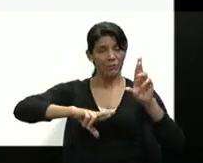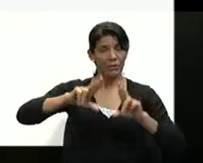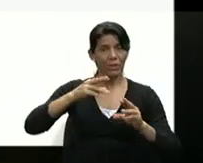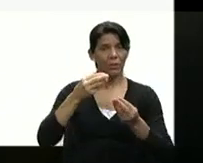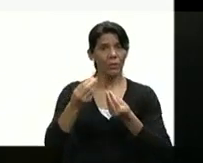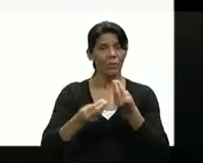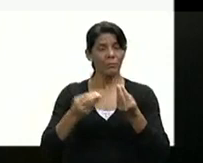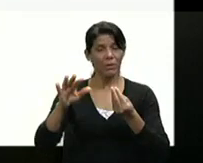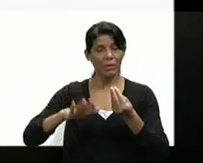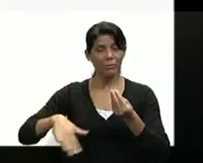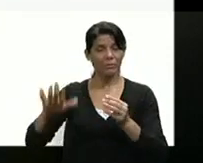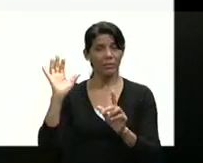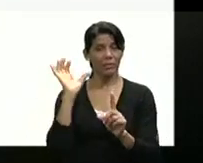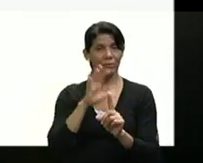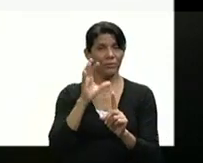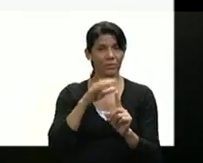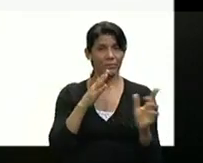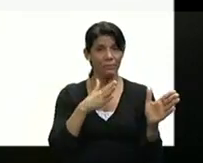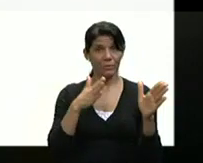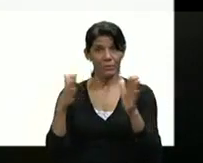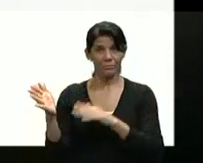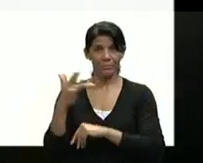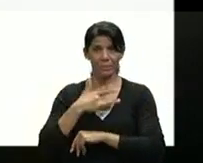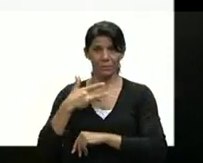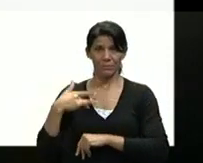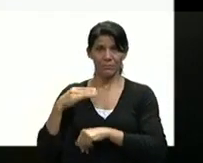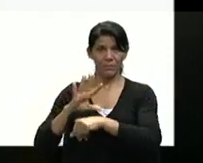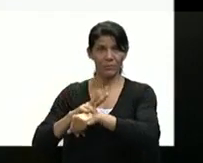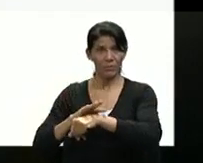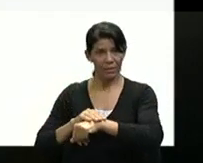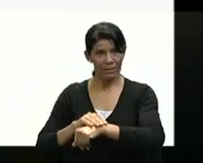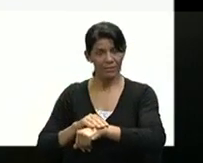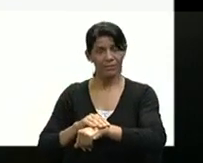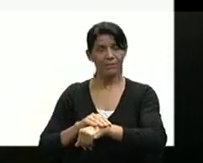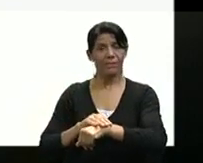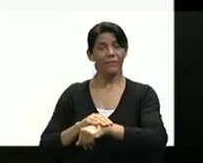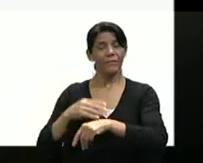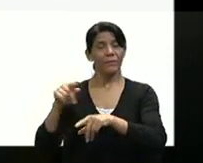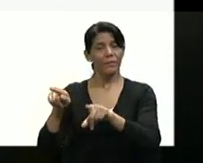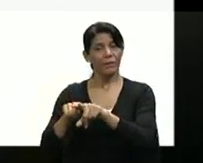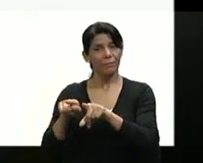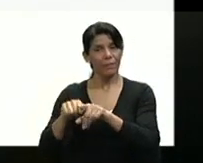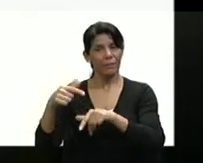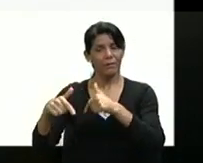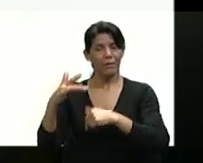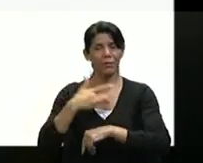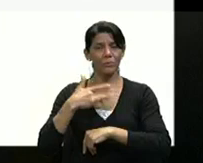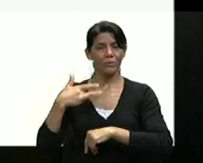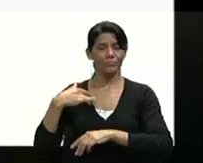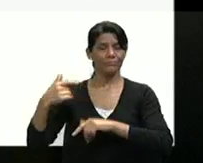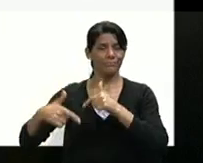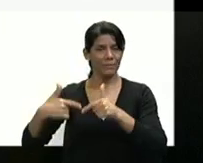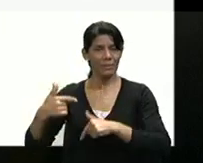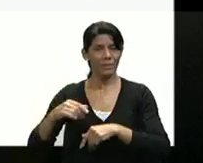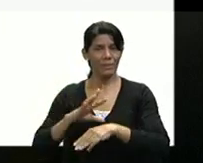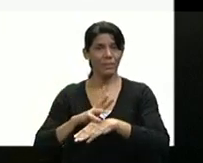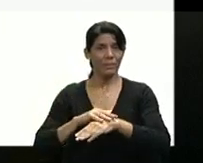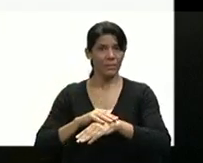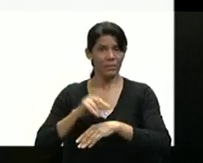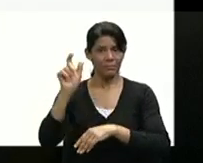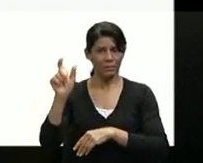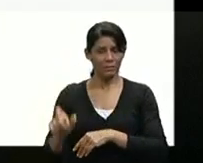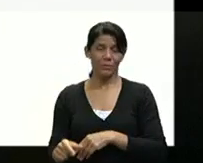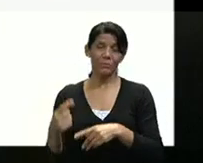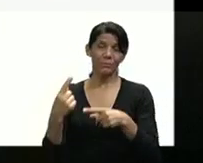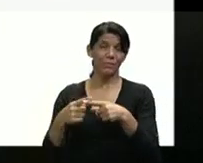como o meio ambiente influencia esse processo de saúde e doença. Vai trabalhar também com saúde do trabalhador,